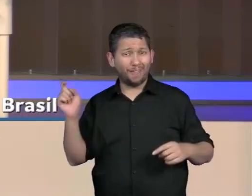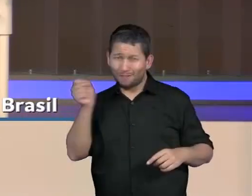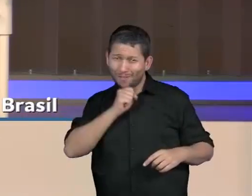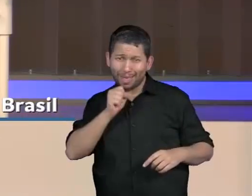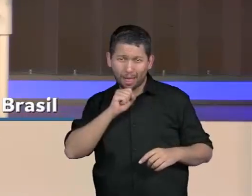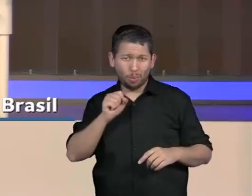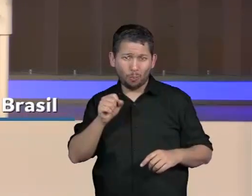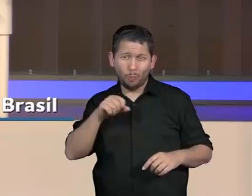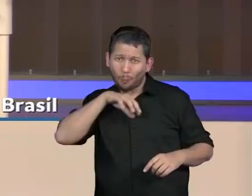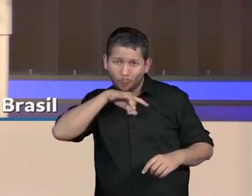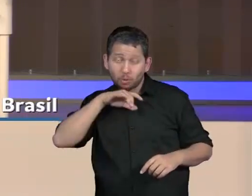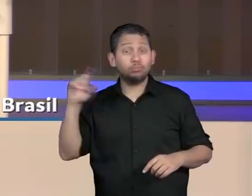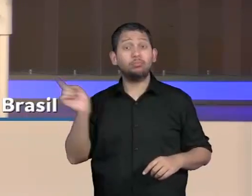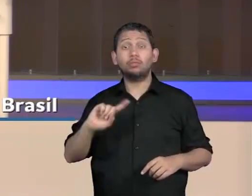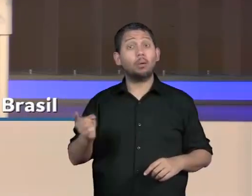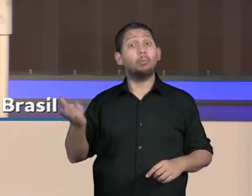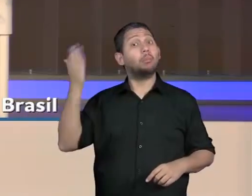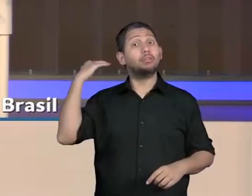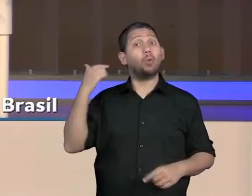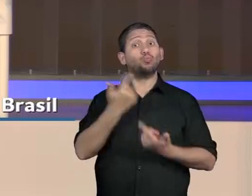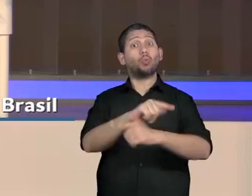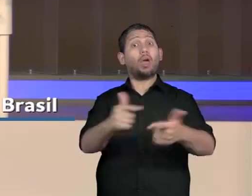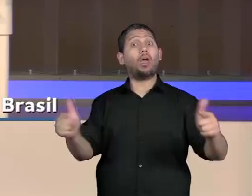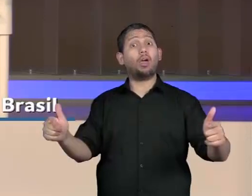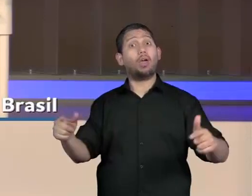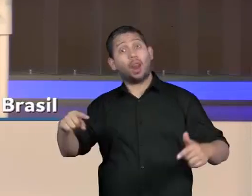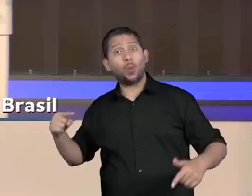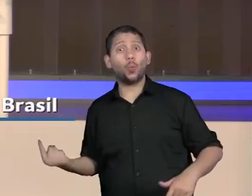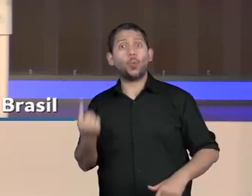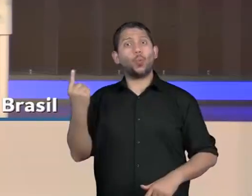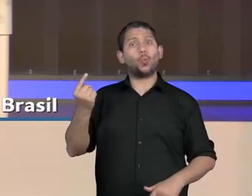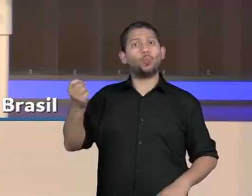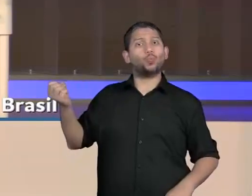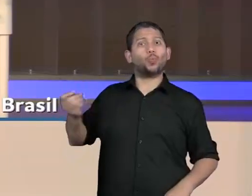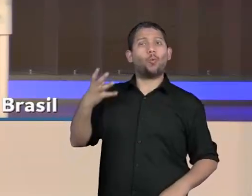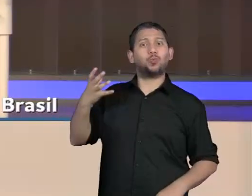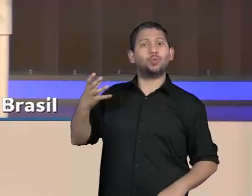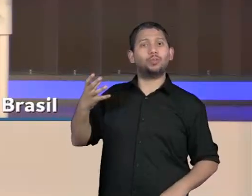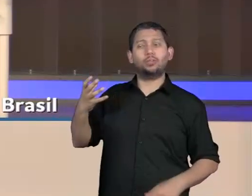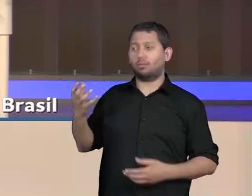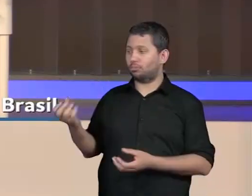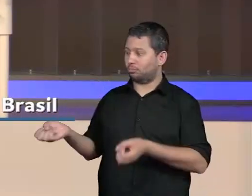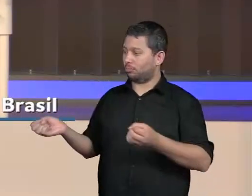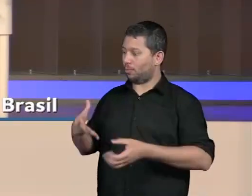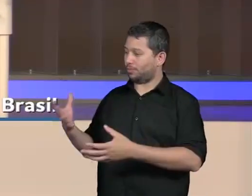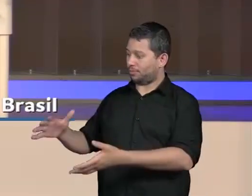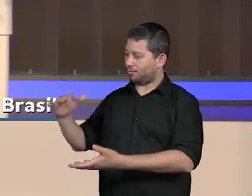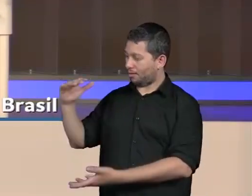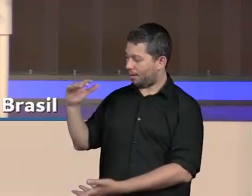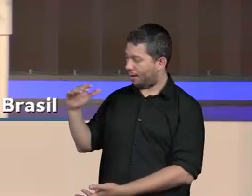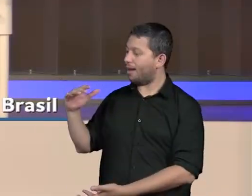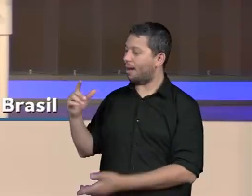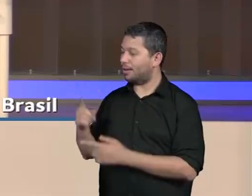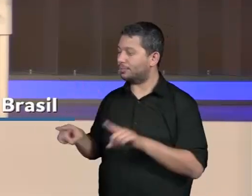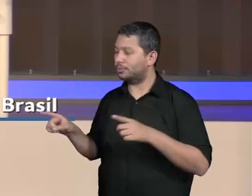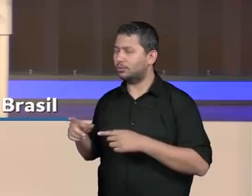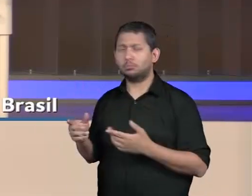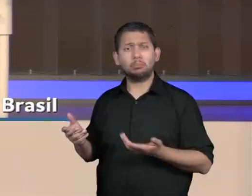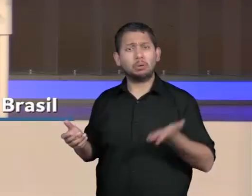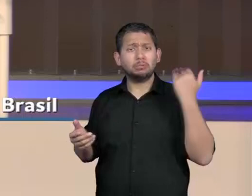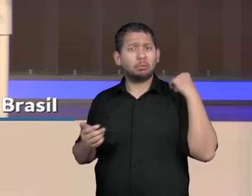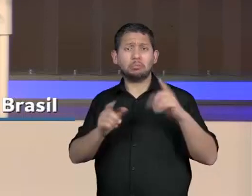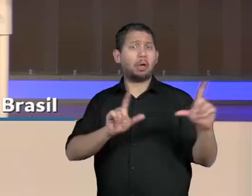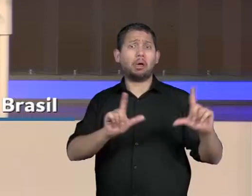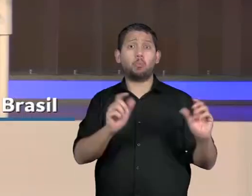Era um meio que eles tinham para, primeiro, antes da TV, para saber as